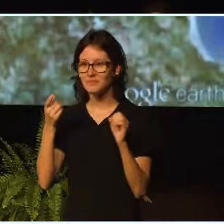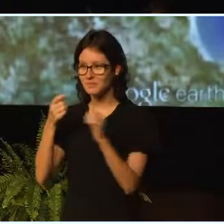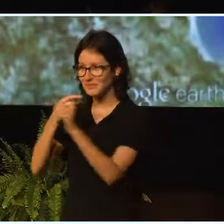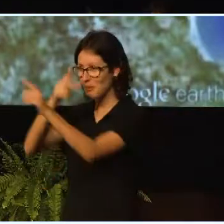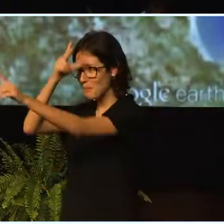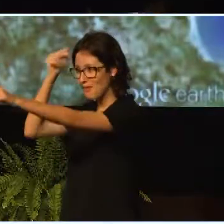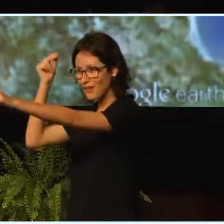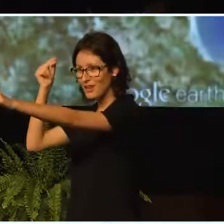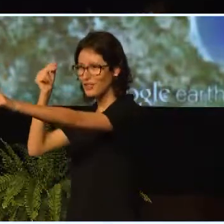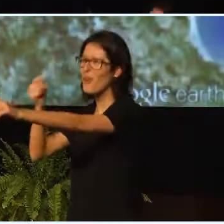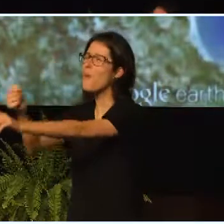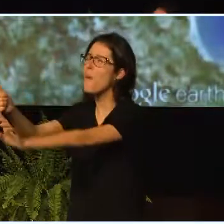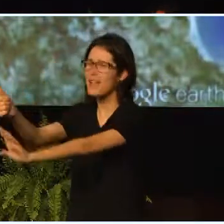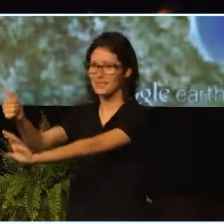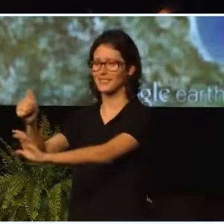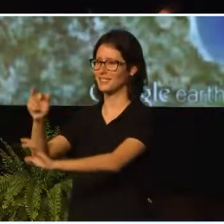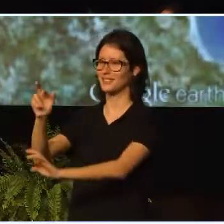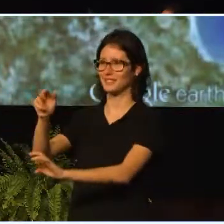Prefeito, quase.